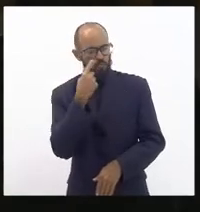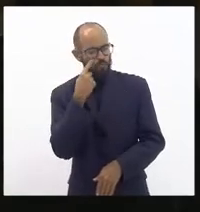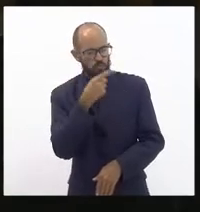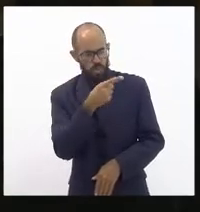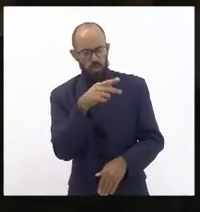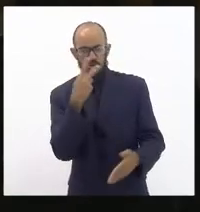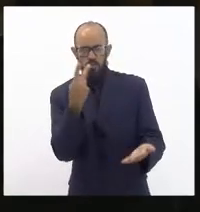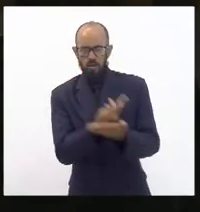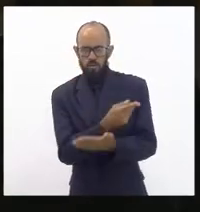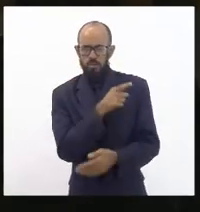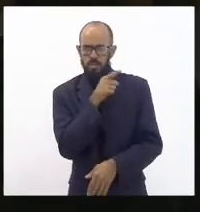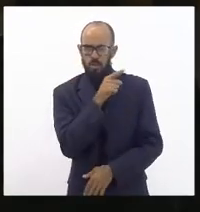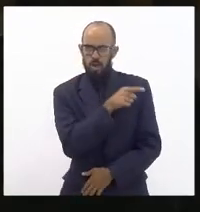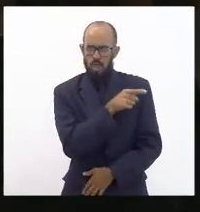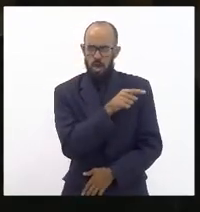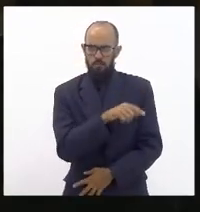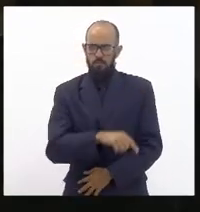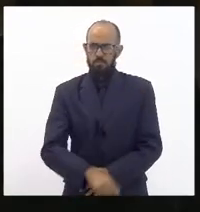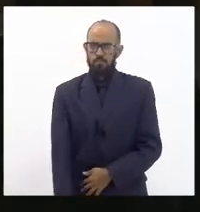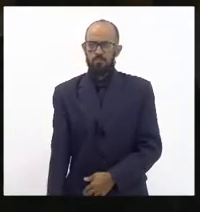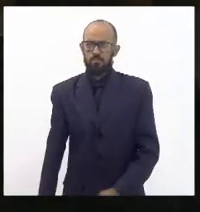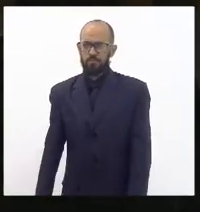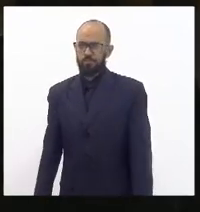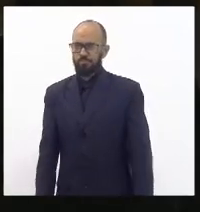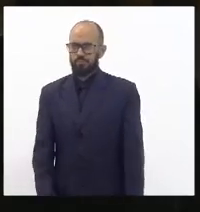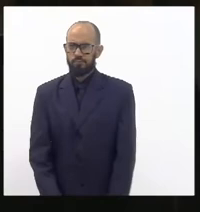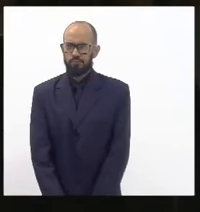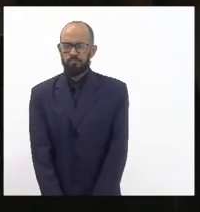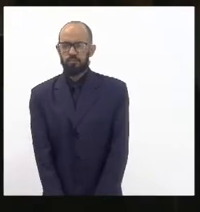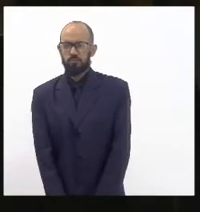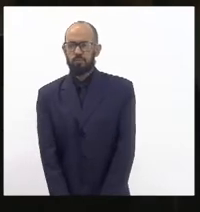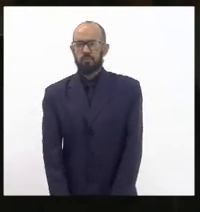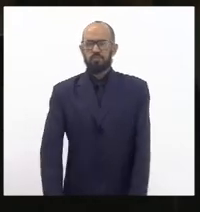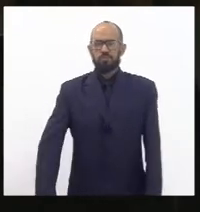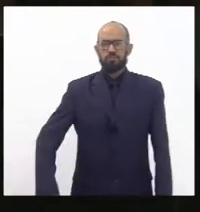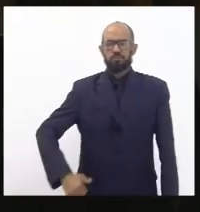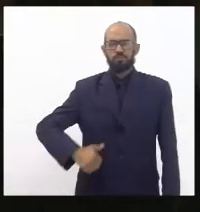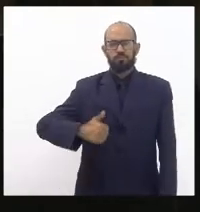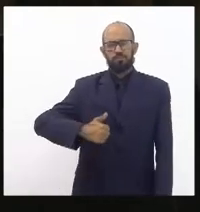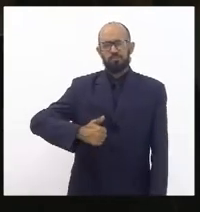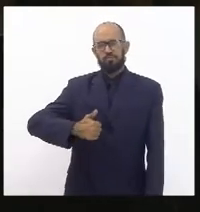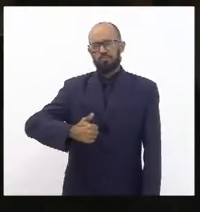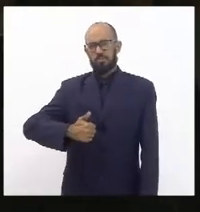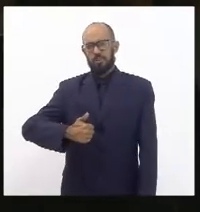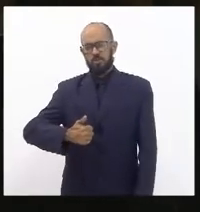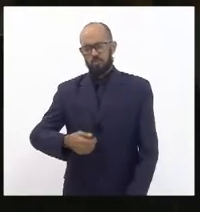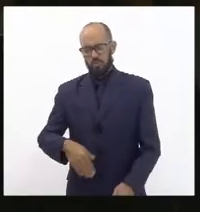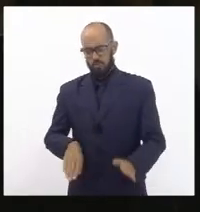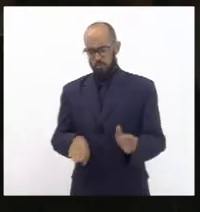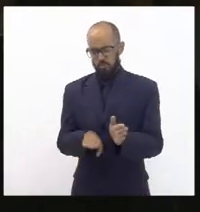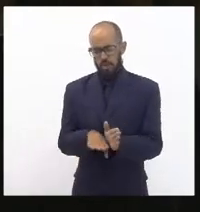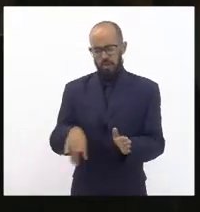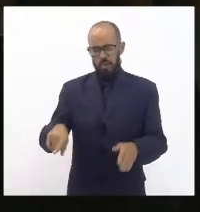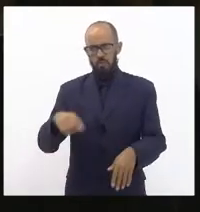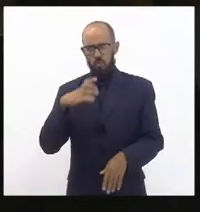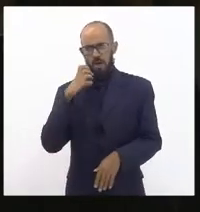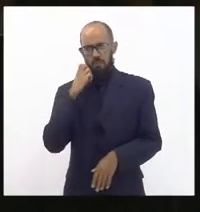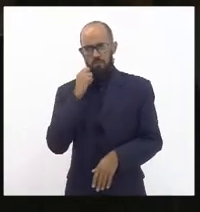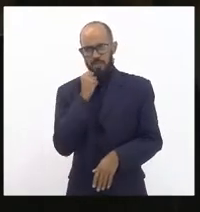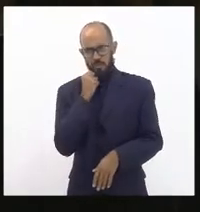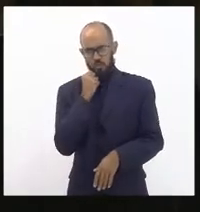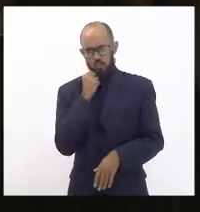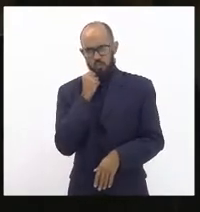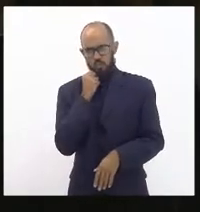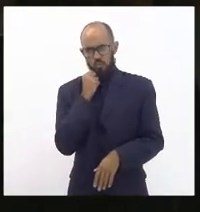os meus próprios olhos o que estava acontecendo primeiro ao chegar na unidade no abrigo né aonde eu fui